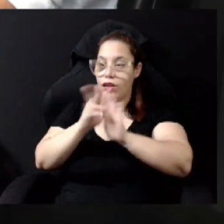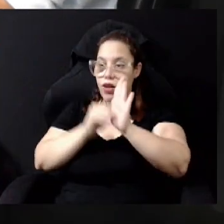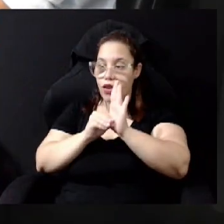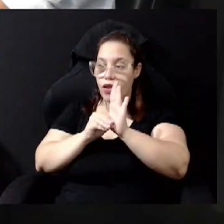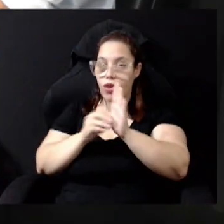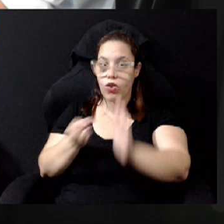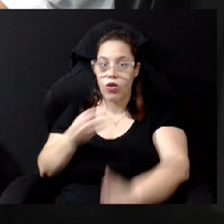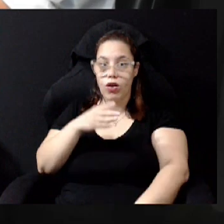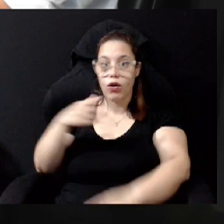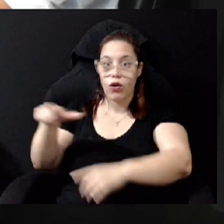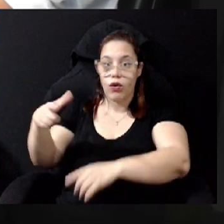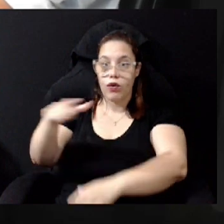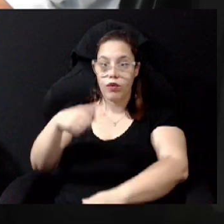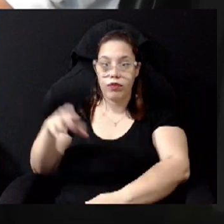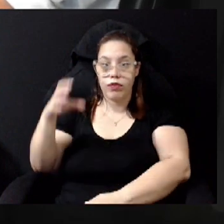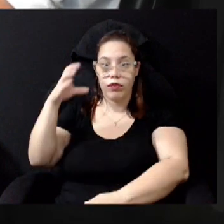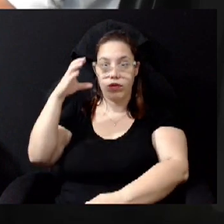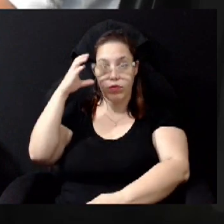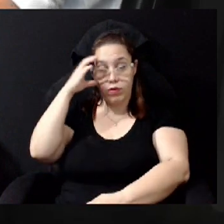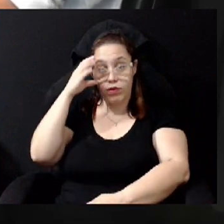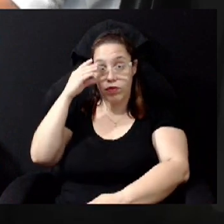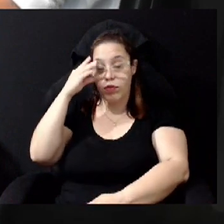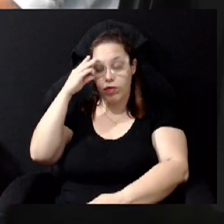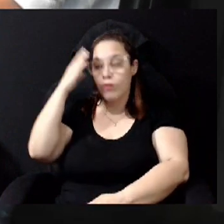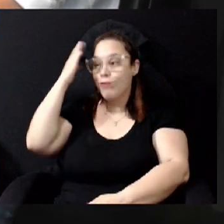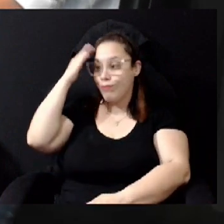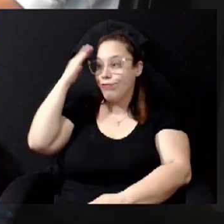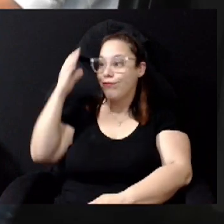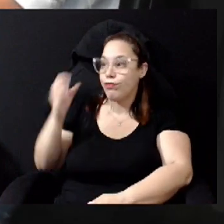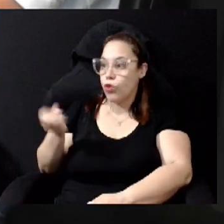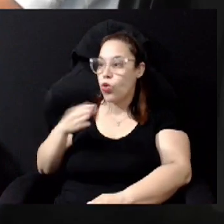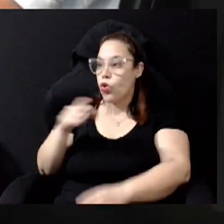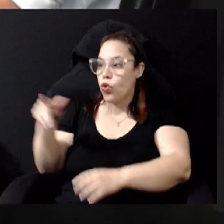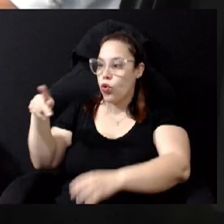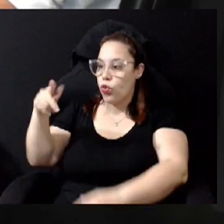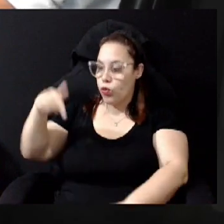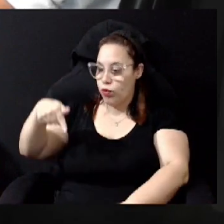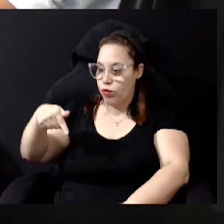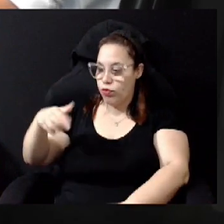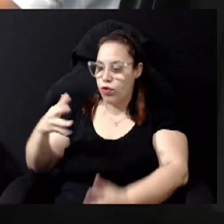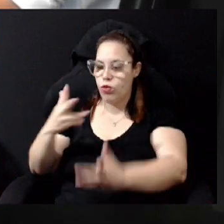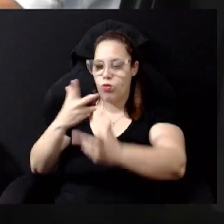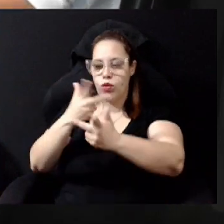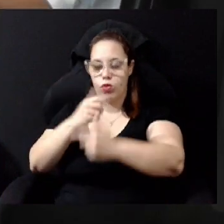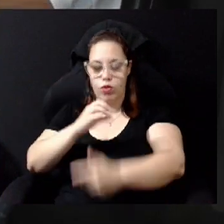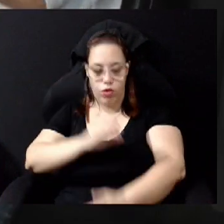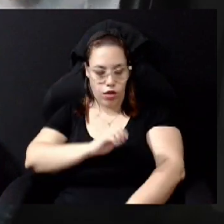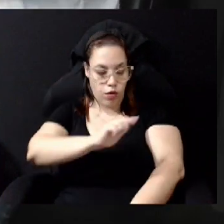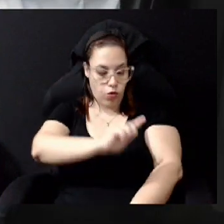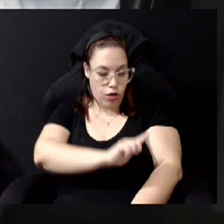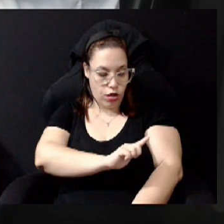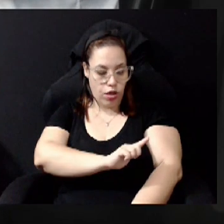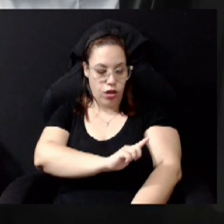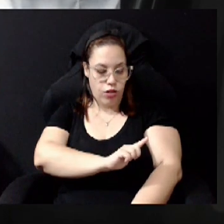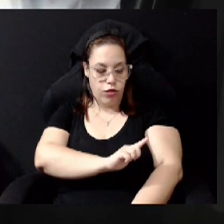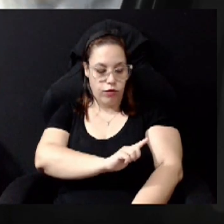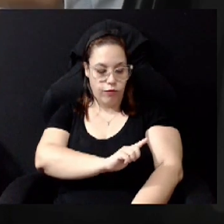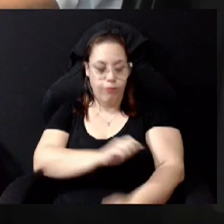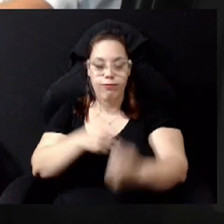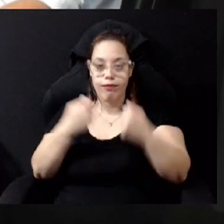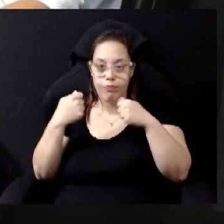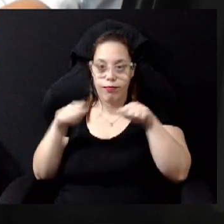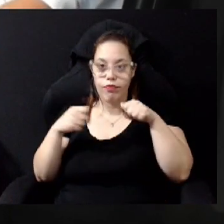Taquaral. Exatamente, Entendi. no novo parque do Taquaral. Ele está fazendo um lindo lá no Campo Grande, e aí precisava de uma parte, aí